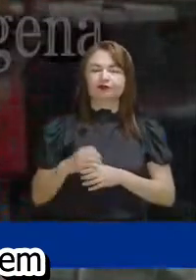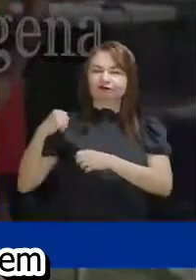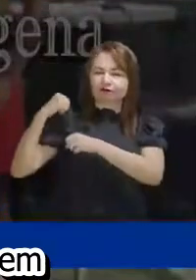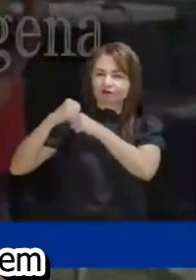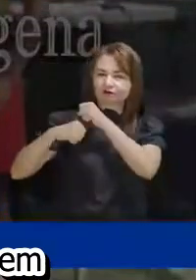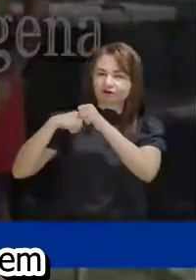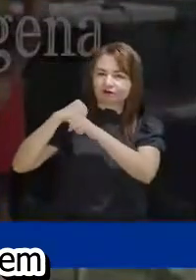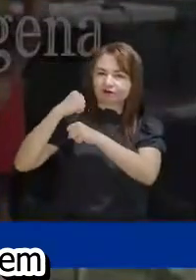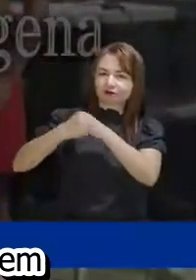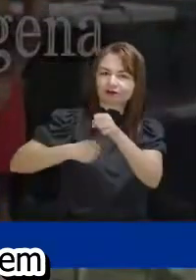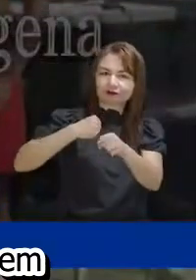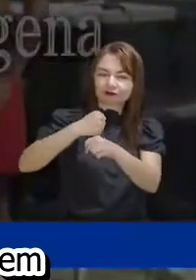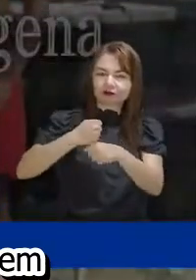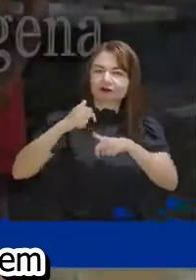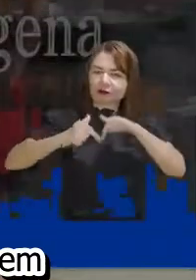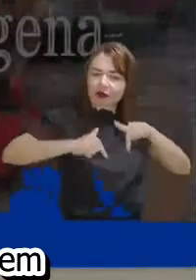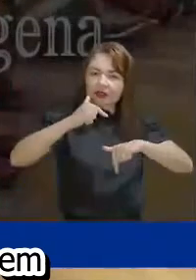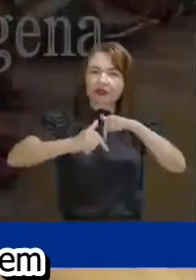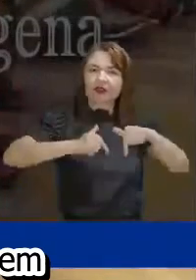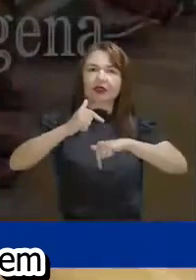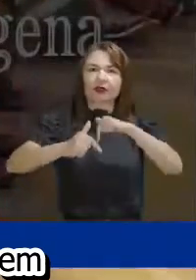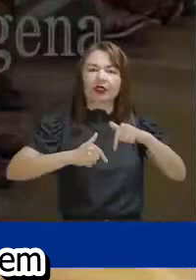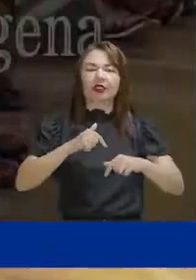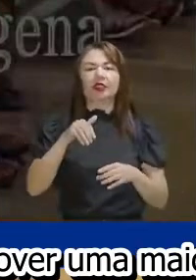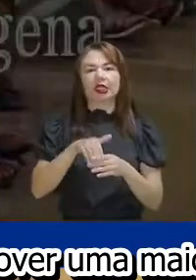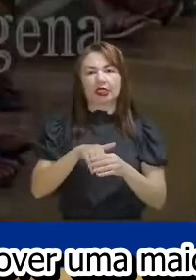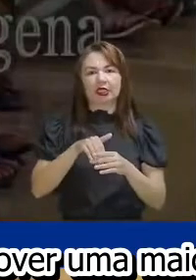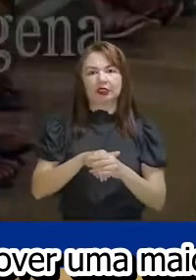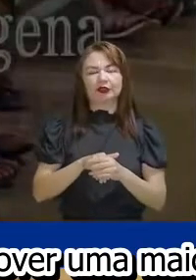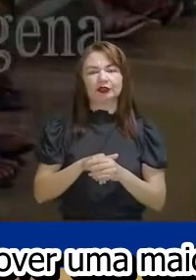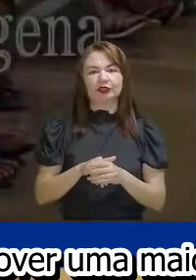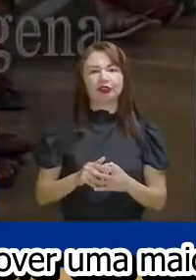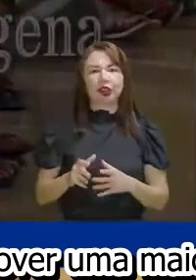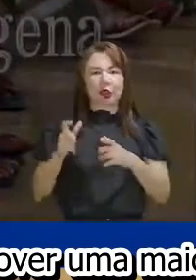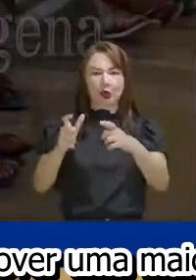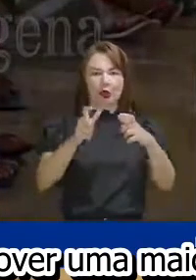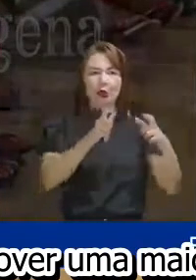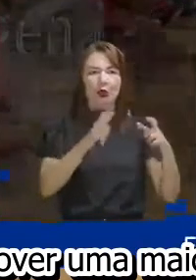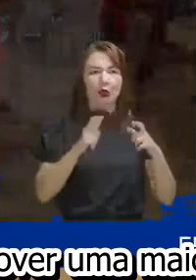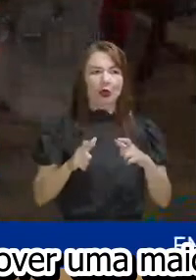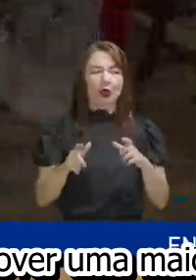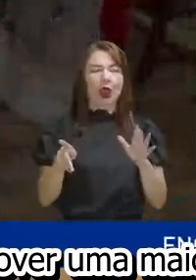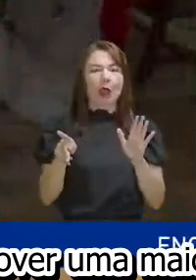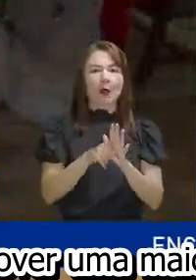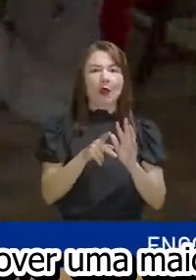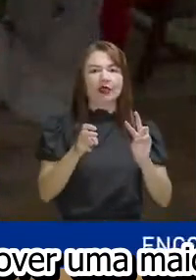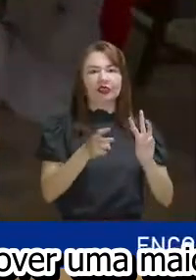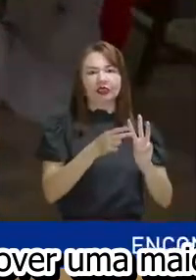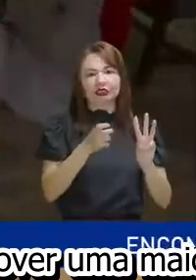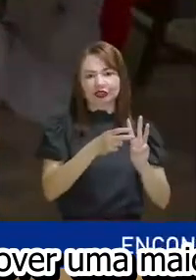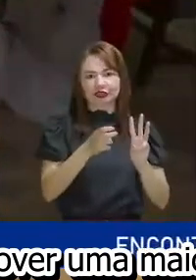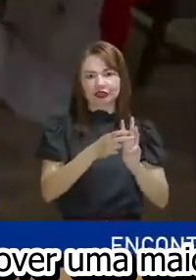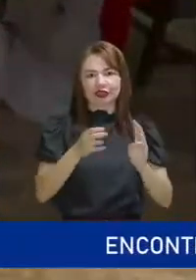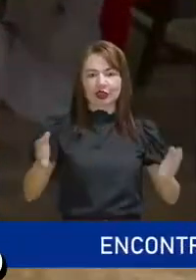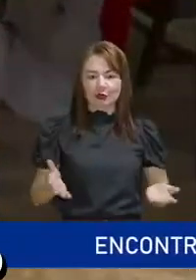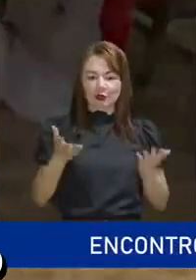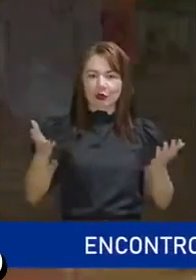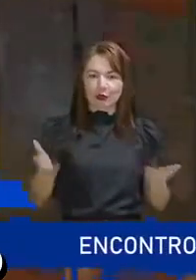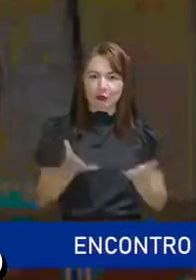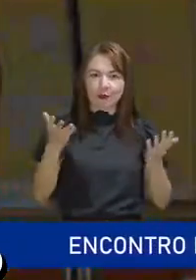dos anos, vem atuando na promoção de eleições em terras indígenas, com o propósito de promover uma